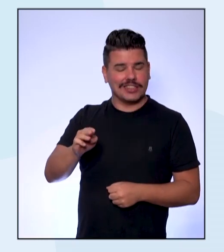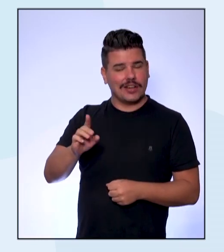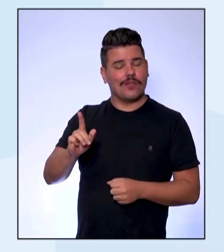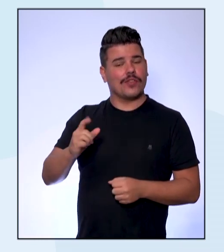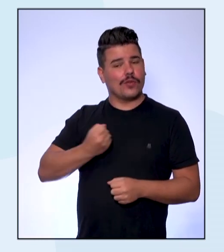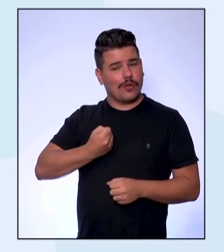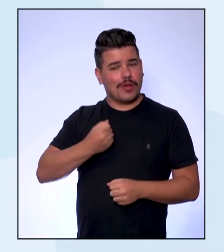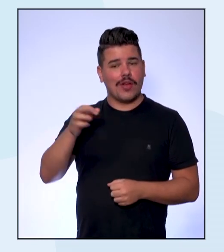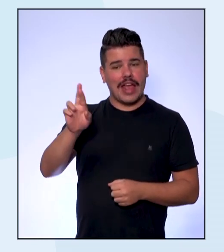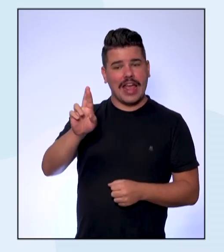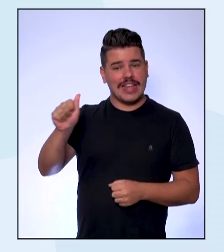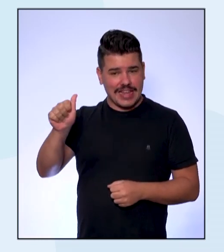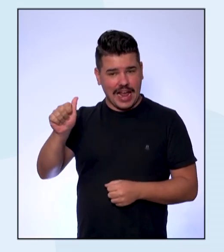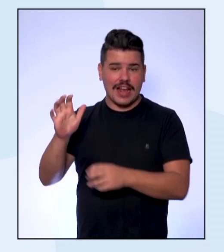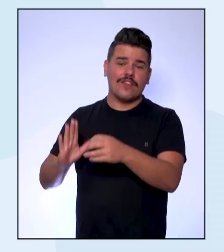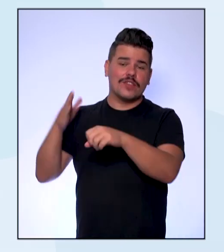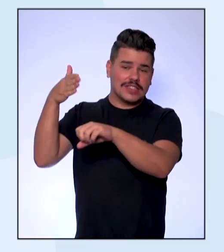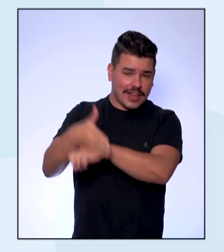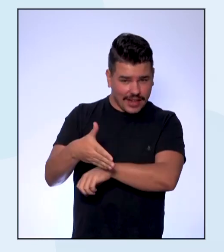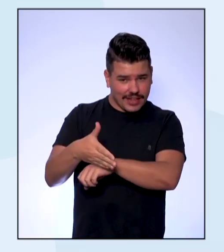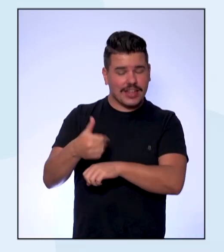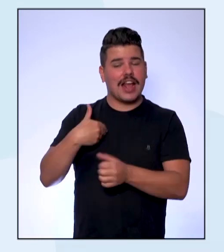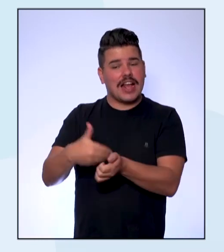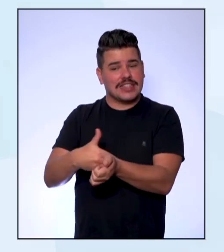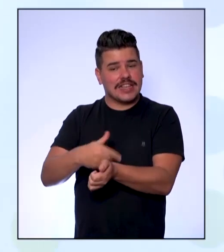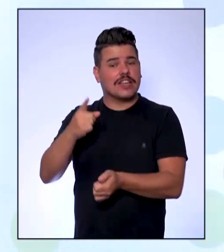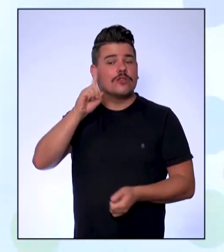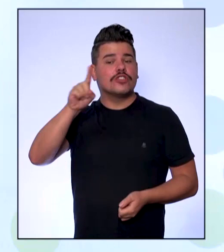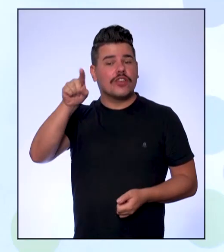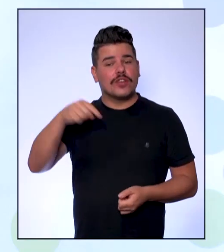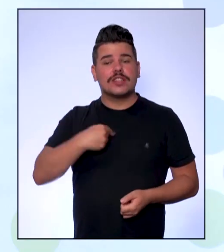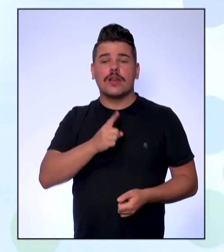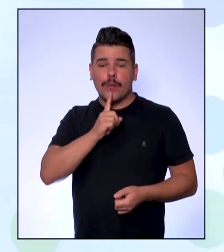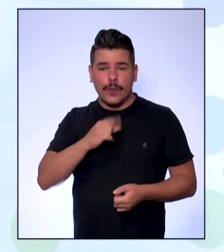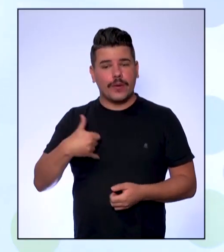RA de vocês como login, e a senha é sua data de nascimento, tá?